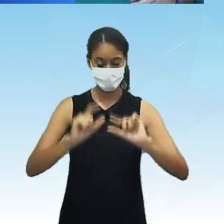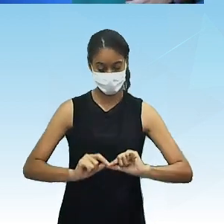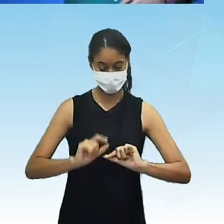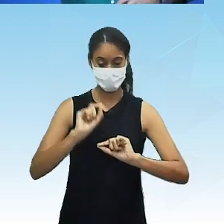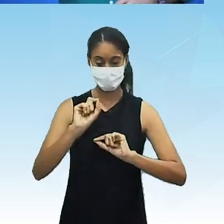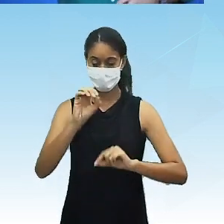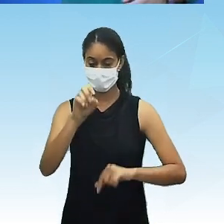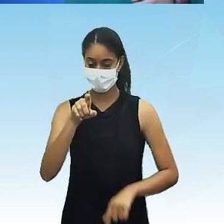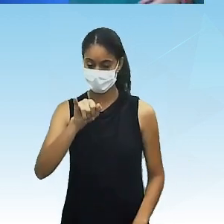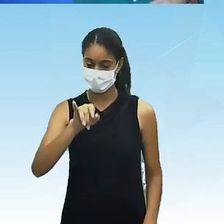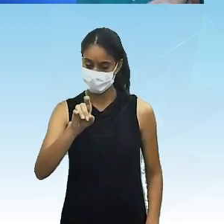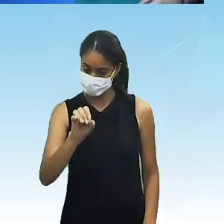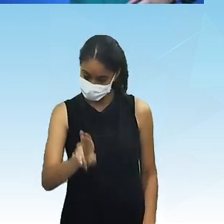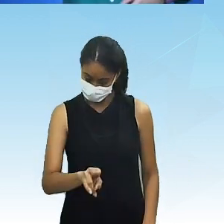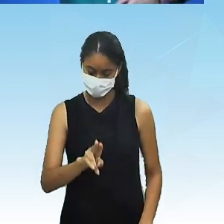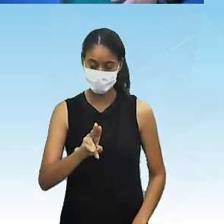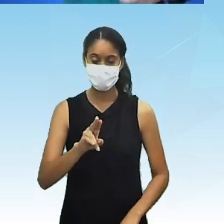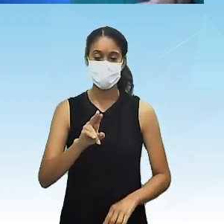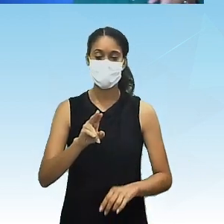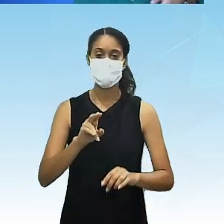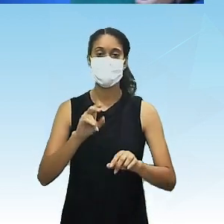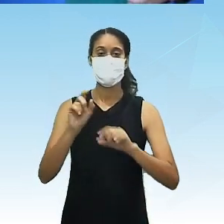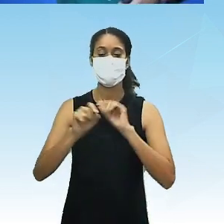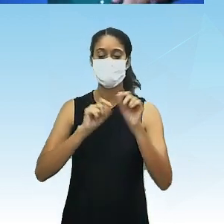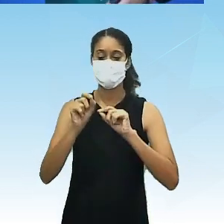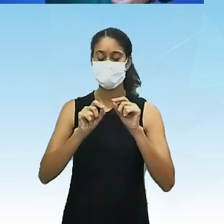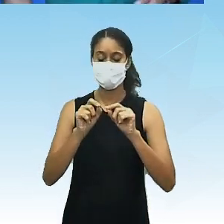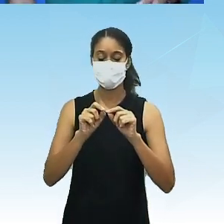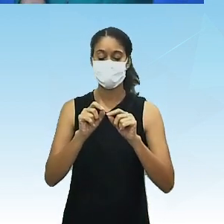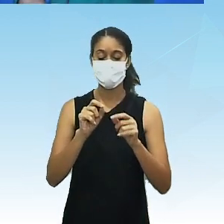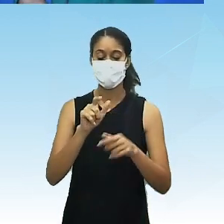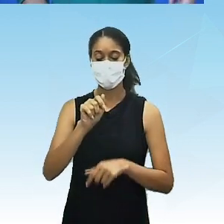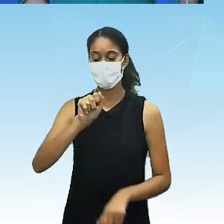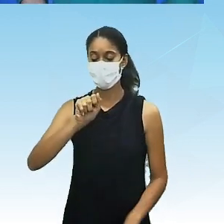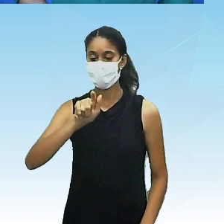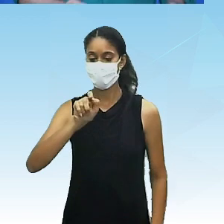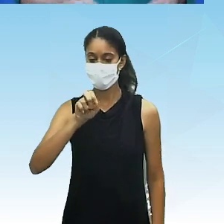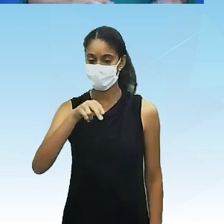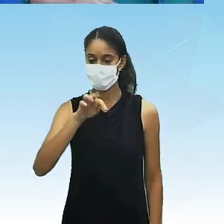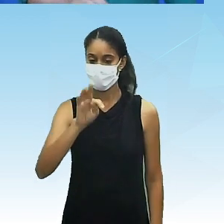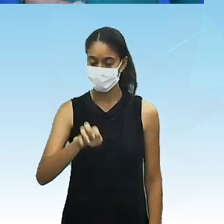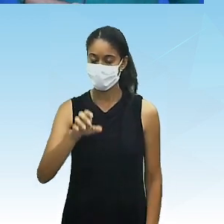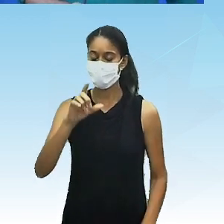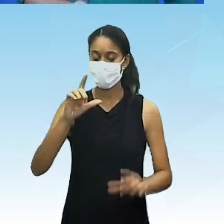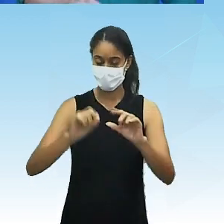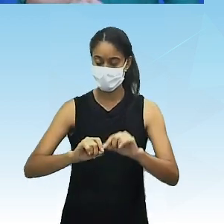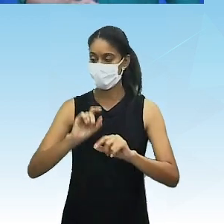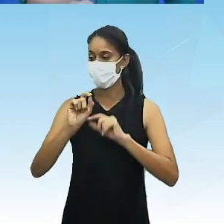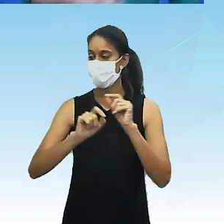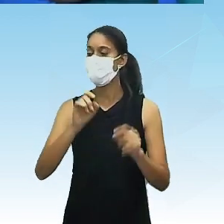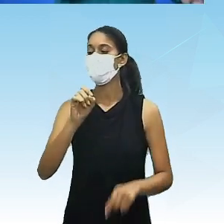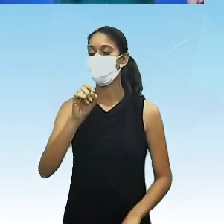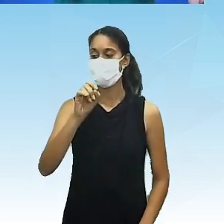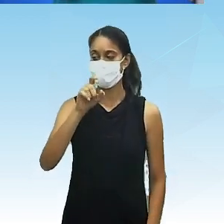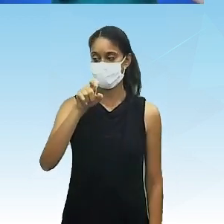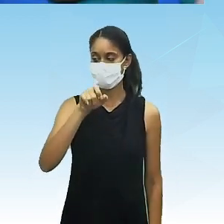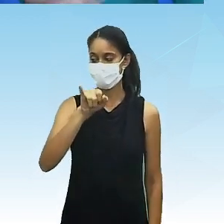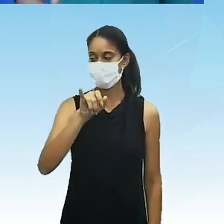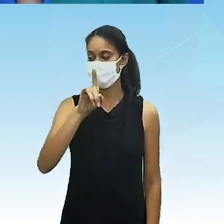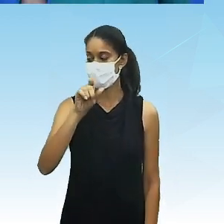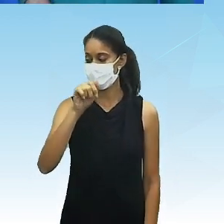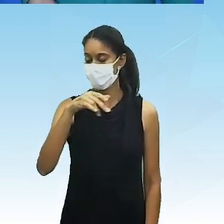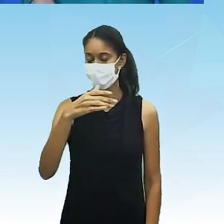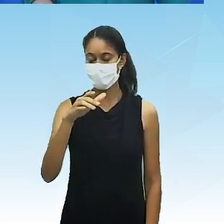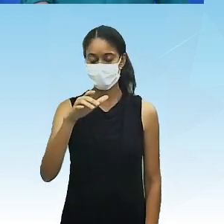quem oxidou, quem é agente redutor, quem é agente oxidante, tá certo? E aí, vamos calcular esse negócio agora, né? Vamos lá, que eu tenho pouco tempo